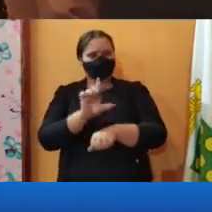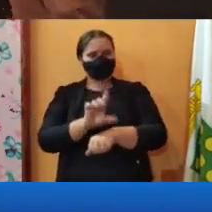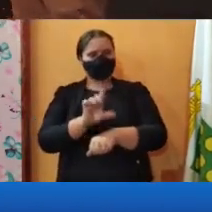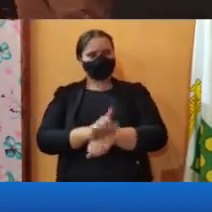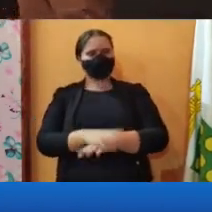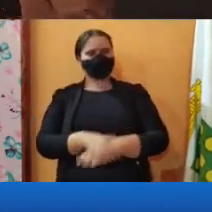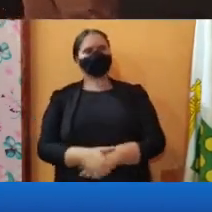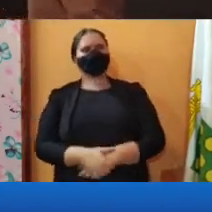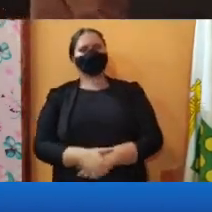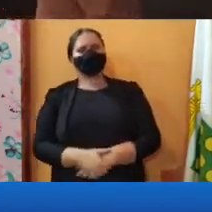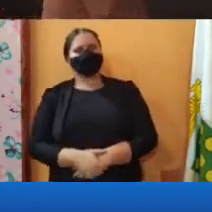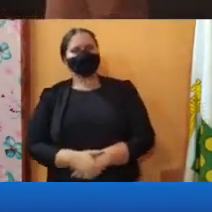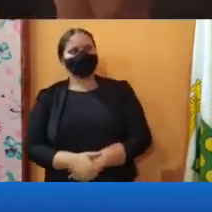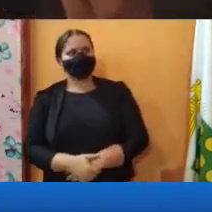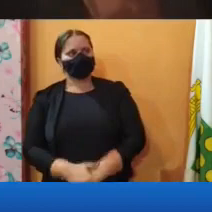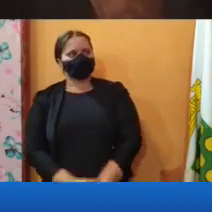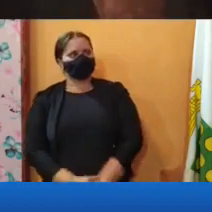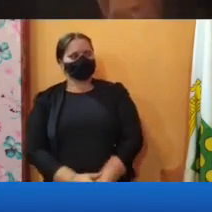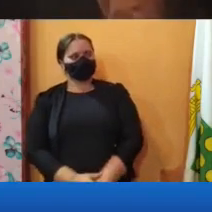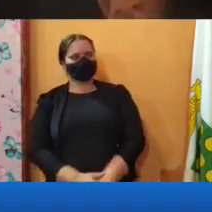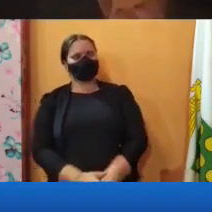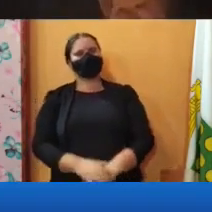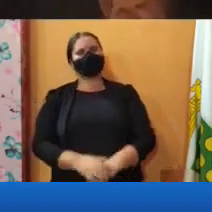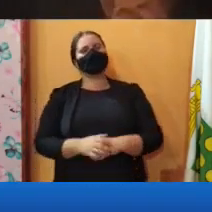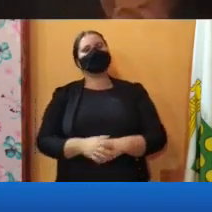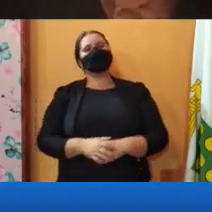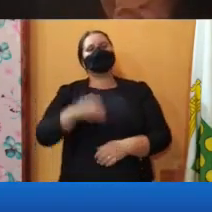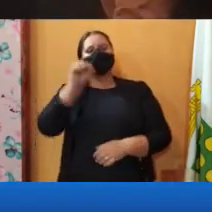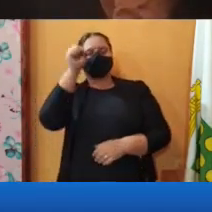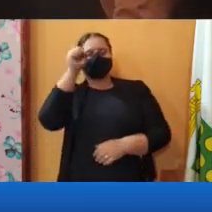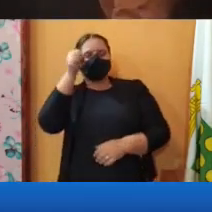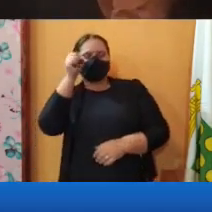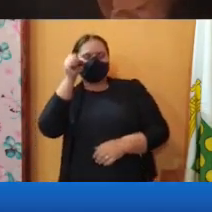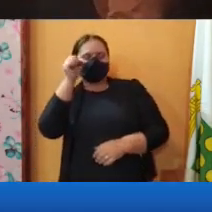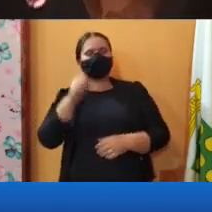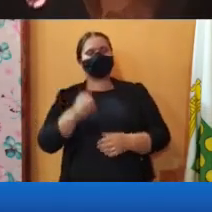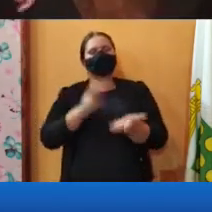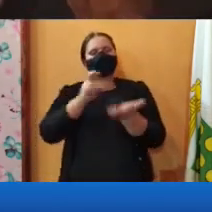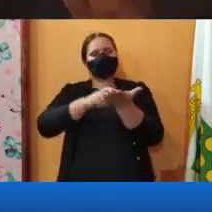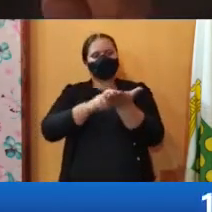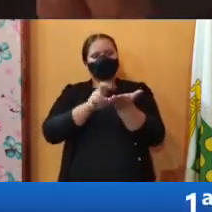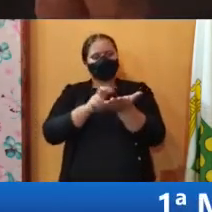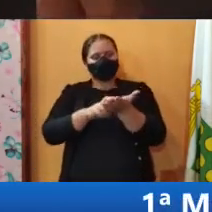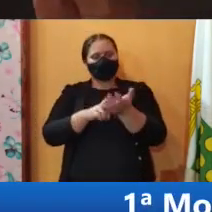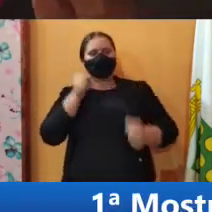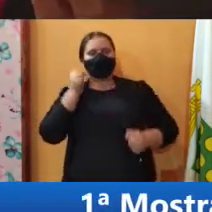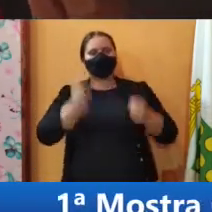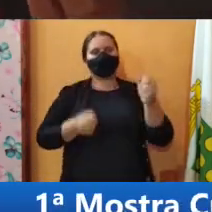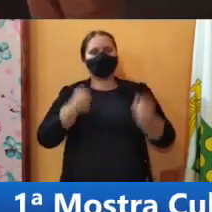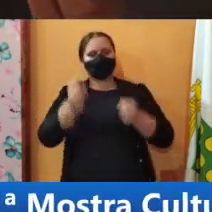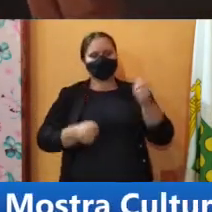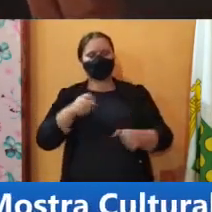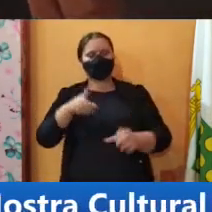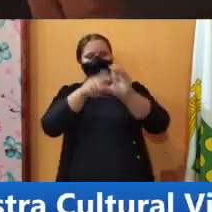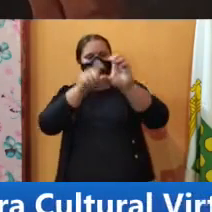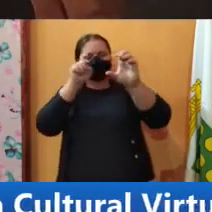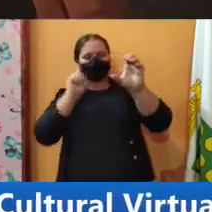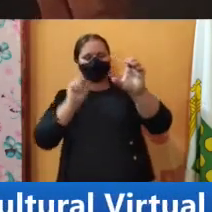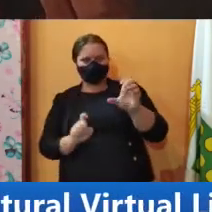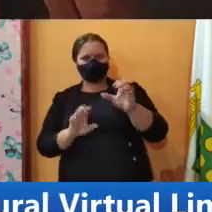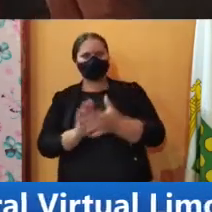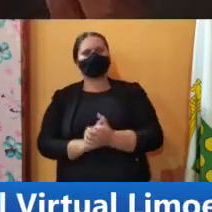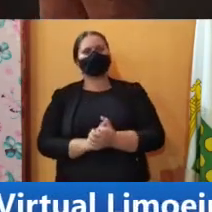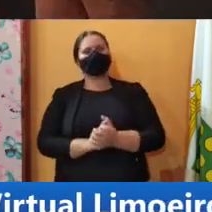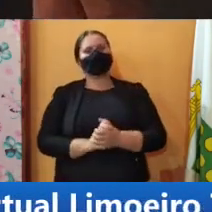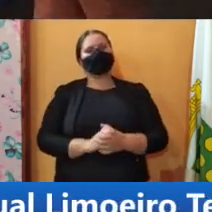8 horas da manhã, na Praça da Bandeira, teremos a premiação da Corrida de Emancipação Na segunda-feira, solenidade de honra ao mérito